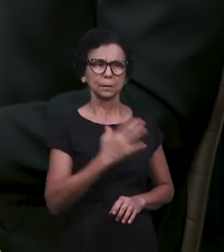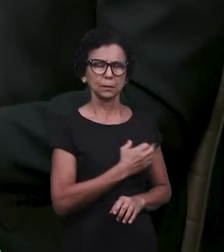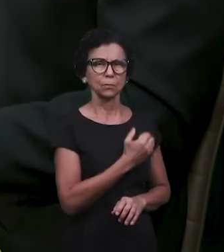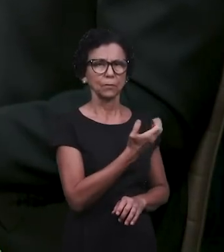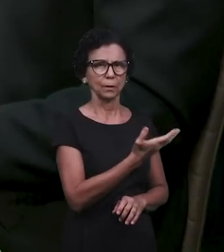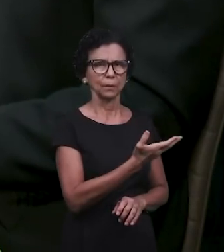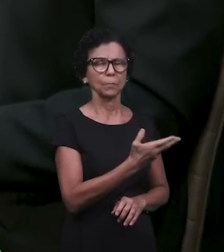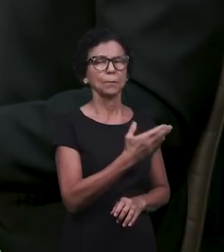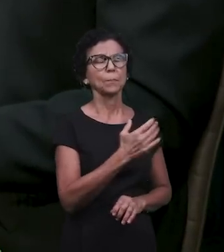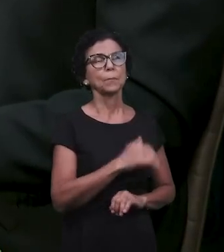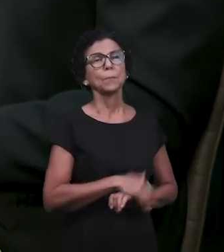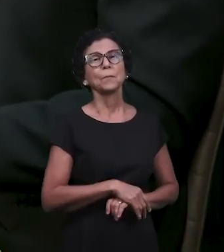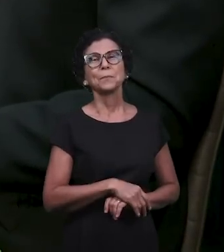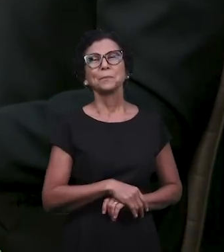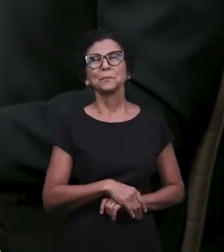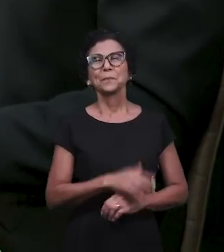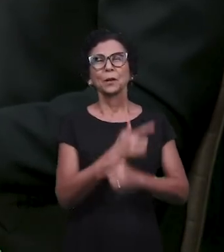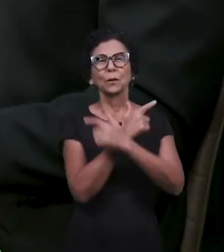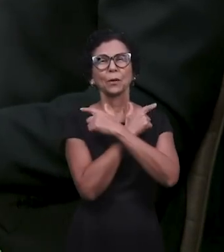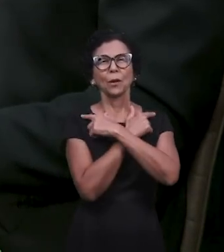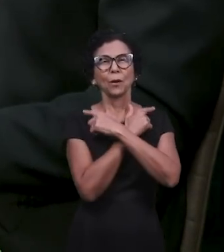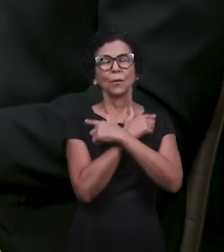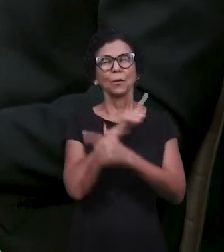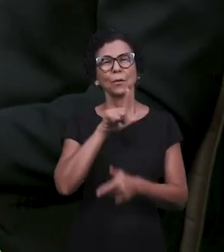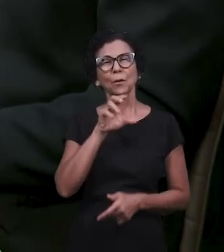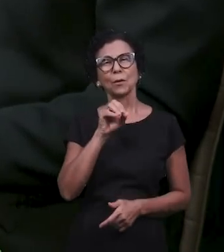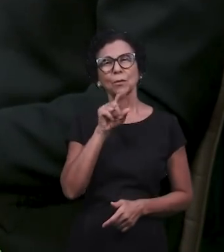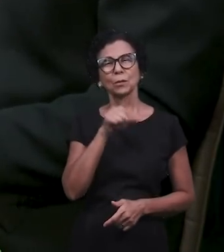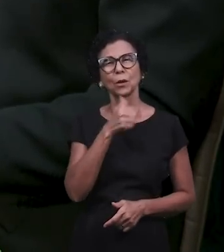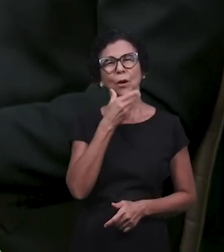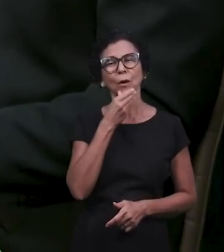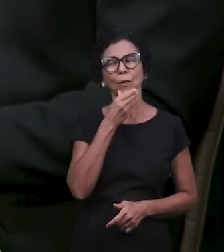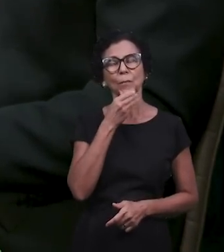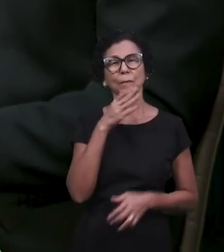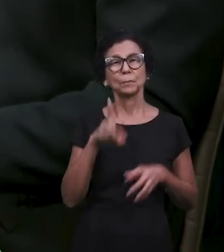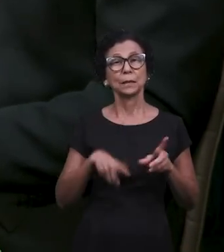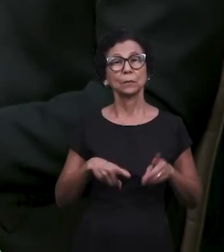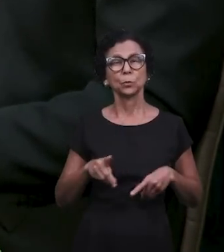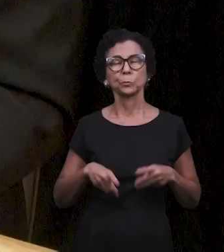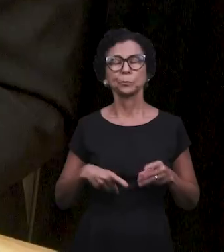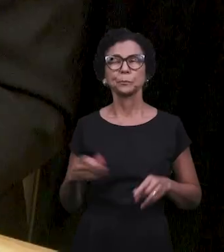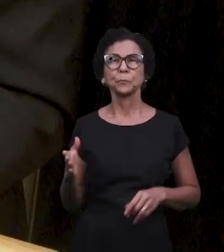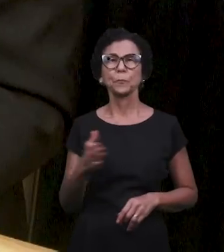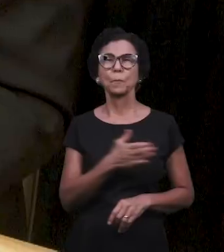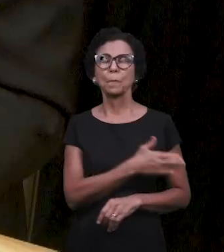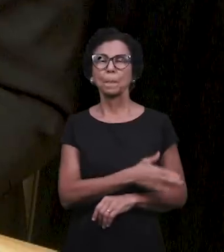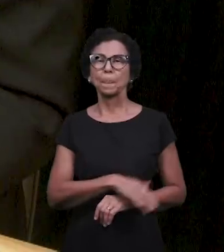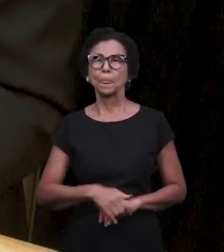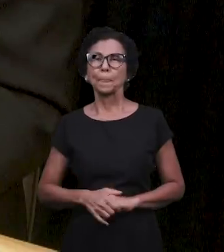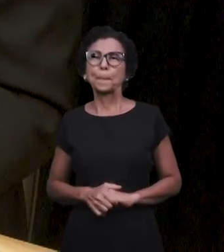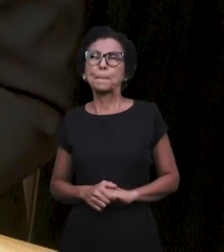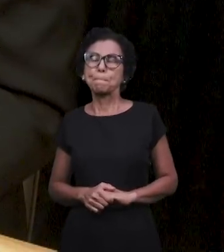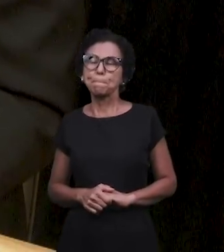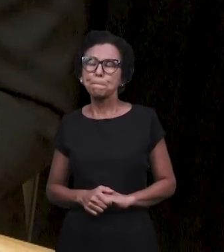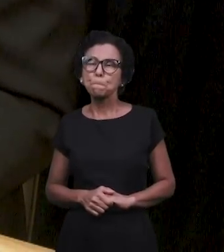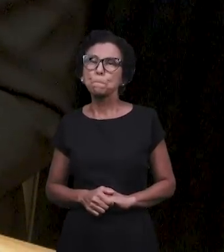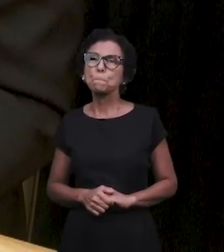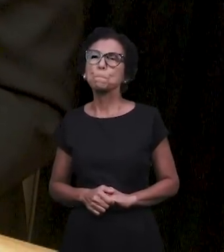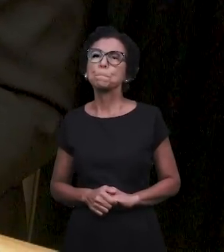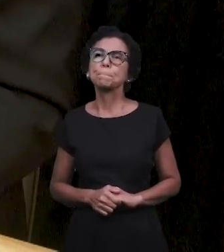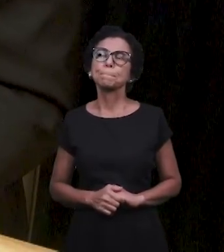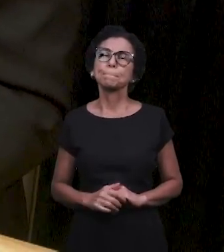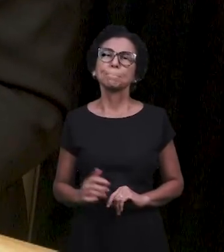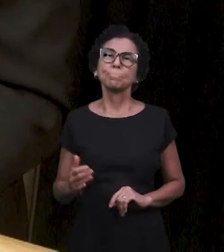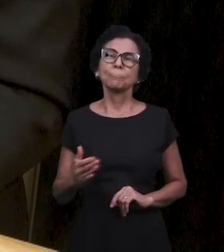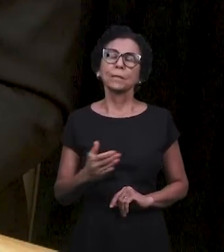lá de Saul, né? Quando o Senhor falou, é para exterminar. E Saul volta e traz